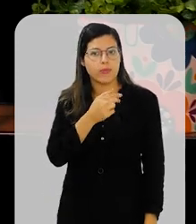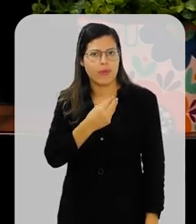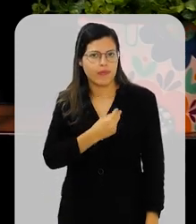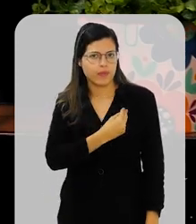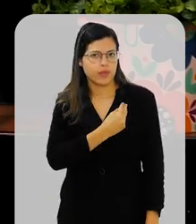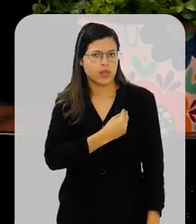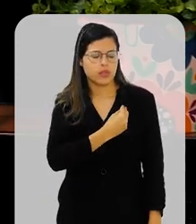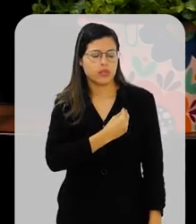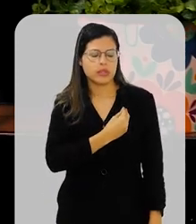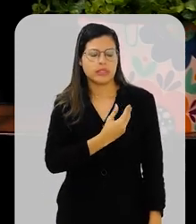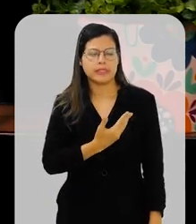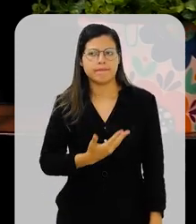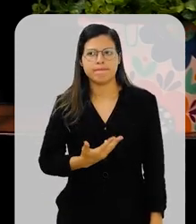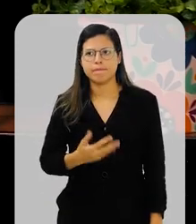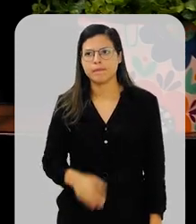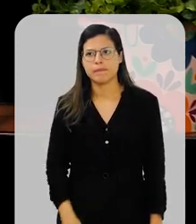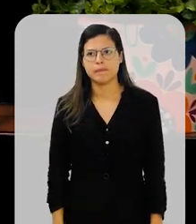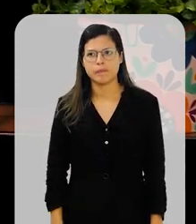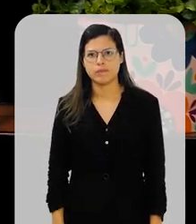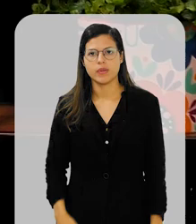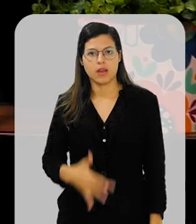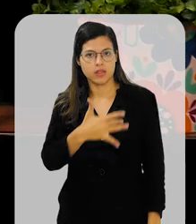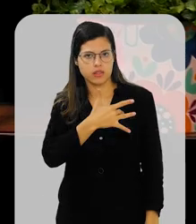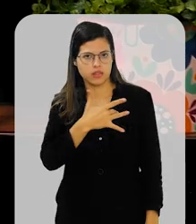vida, né, uma vida